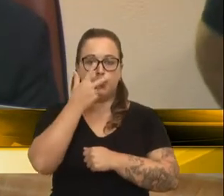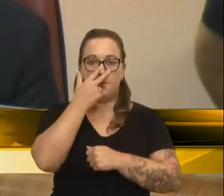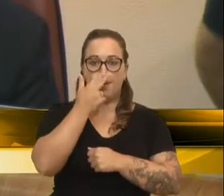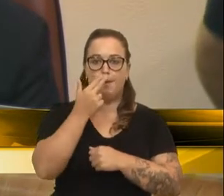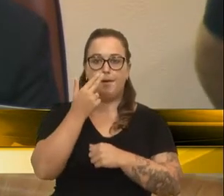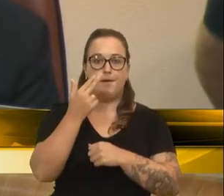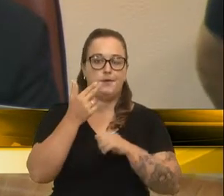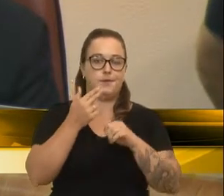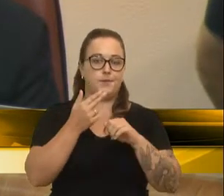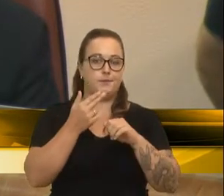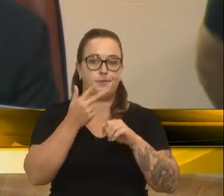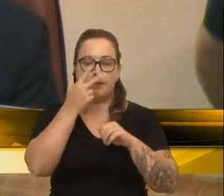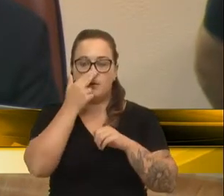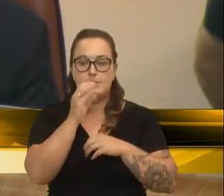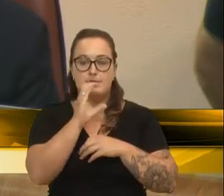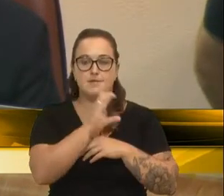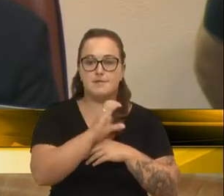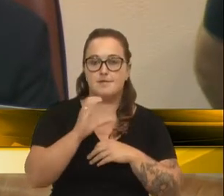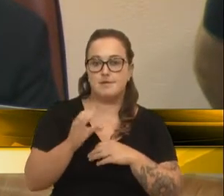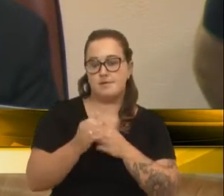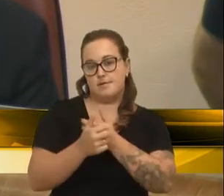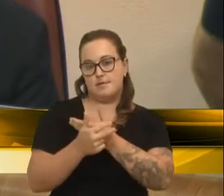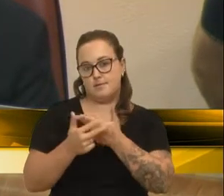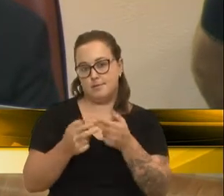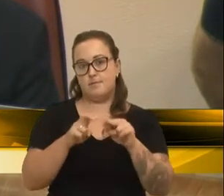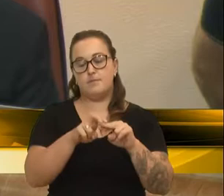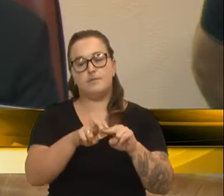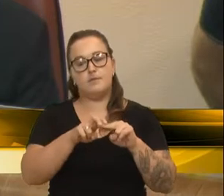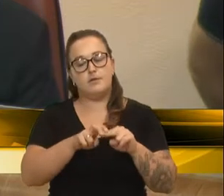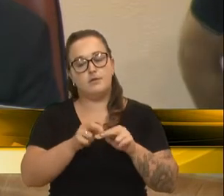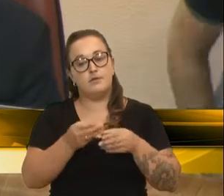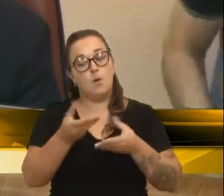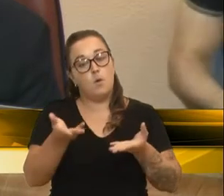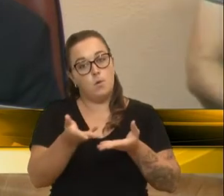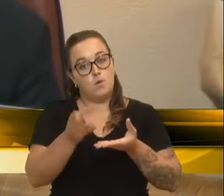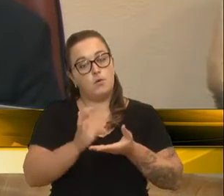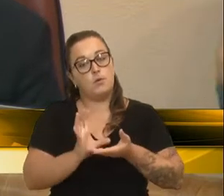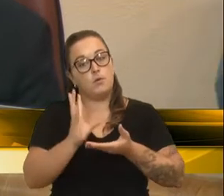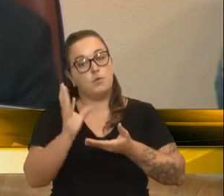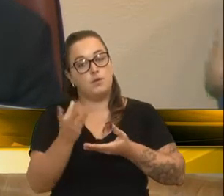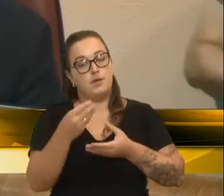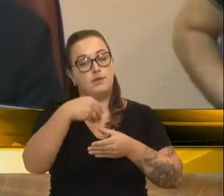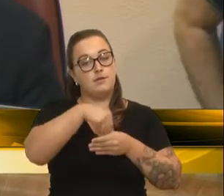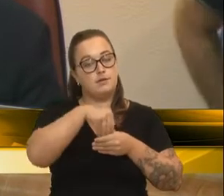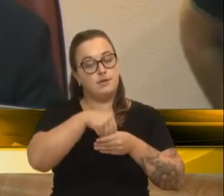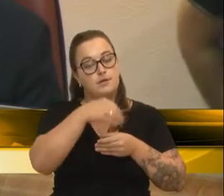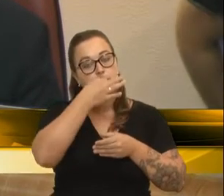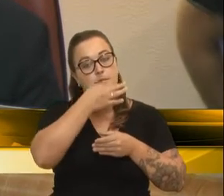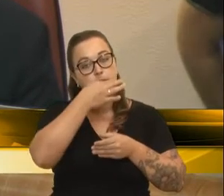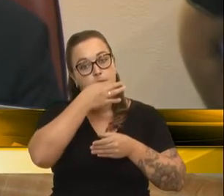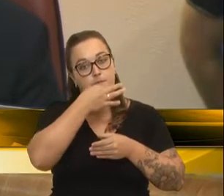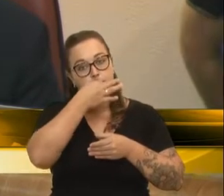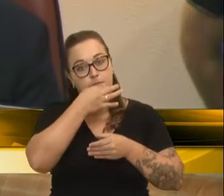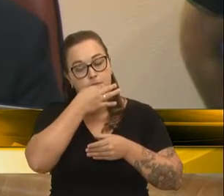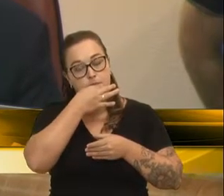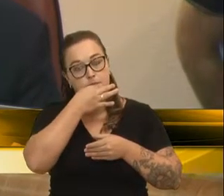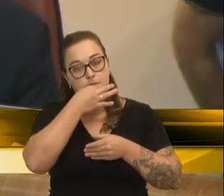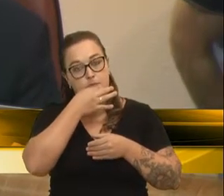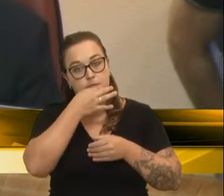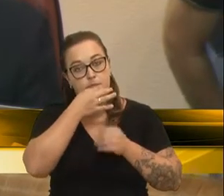públicos. Originalmente, aplica-se na administração das relações eclesiásticas do Papa com o